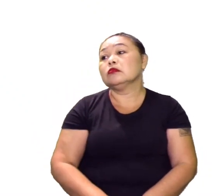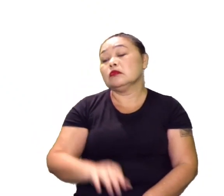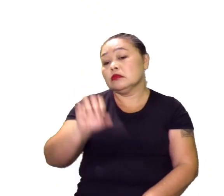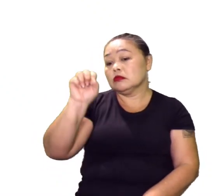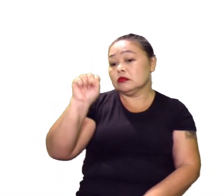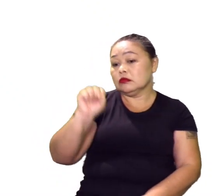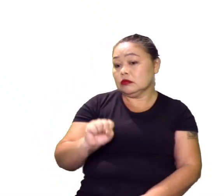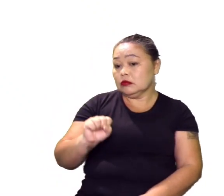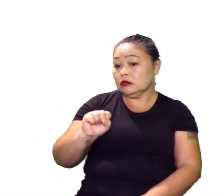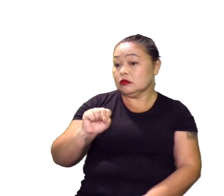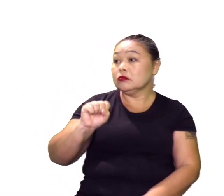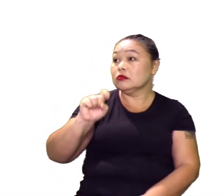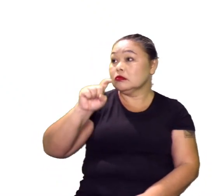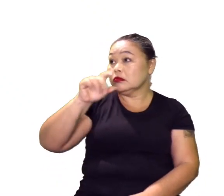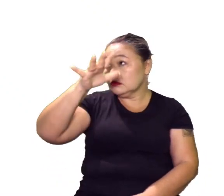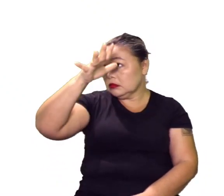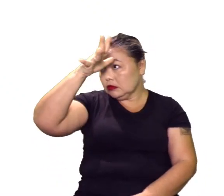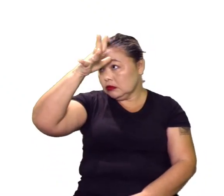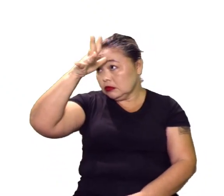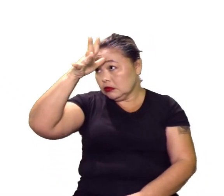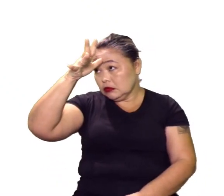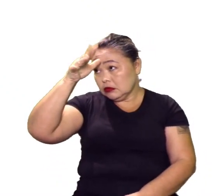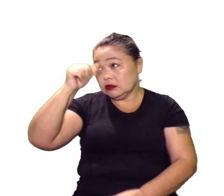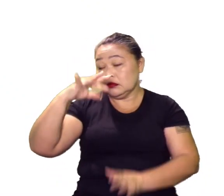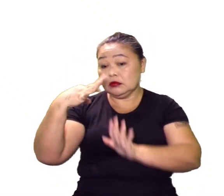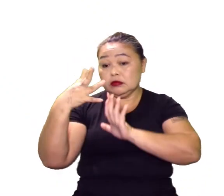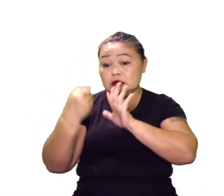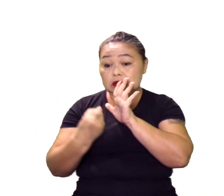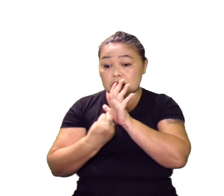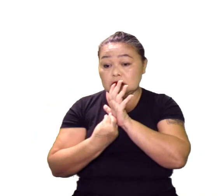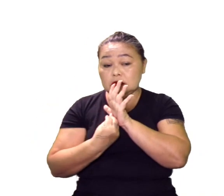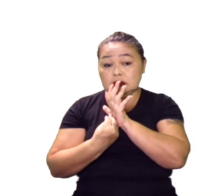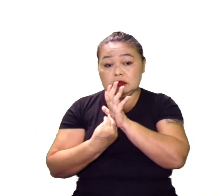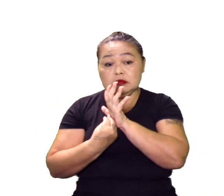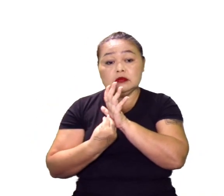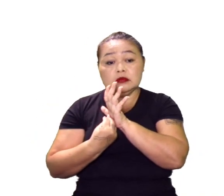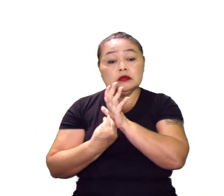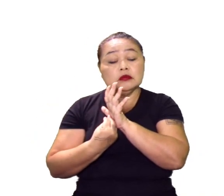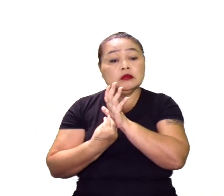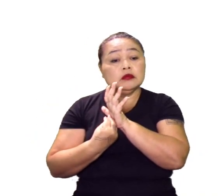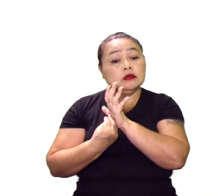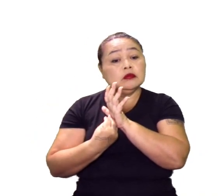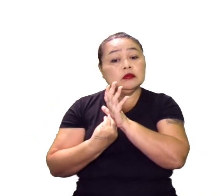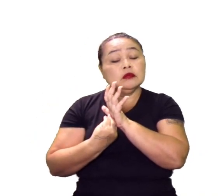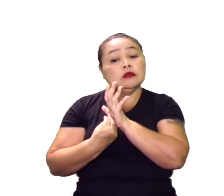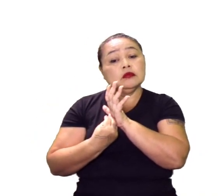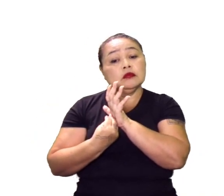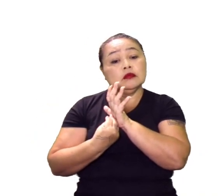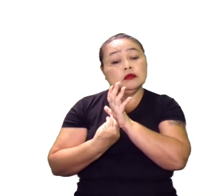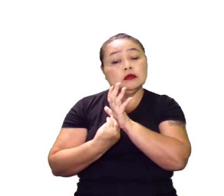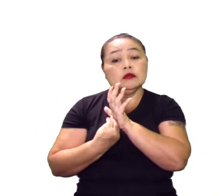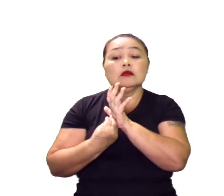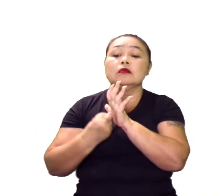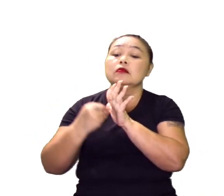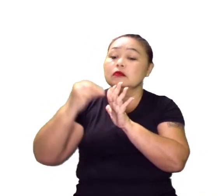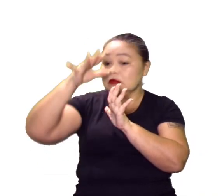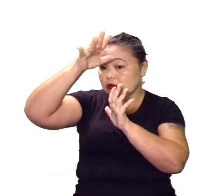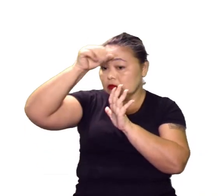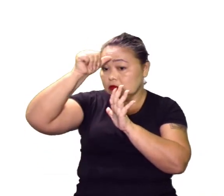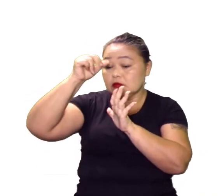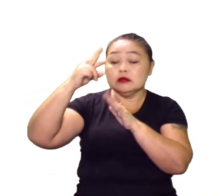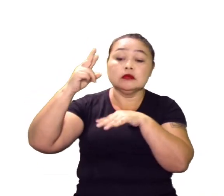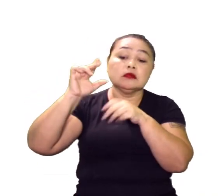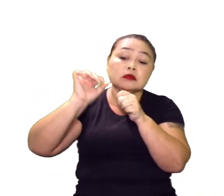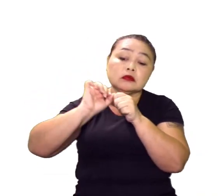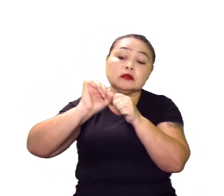sul da Amazônia, a gente tem que entender que está falando do contexto de toda a Amazônia, incluindo ali o Amazonas,